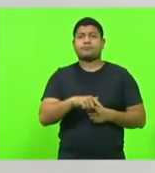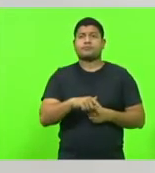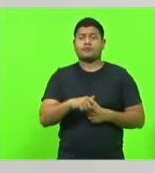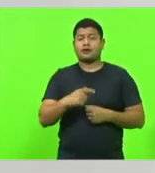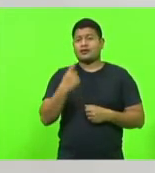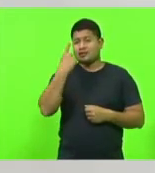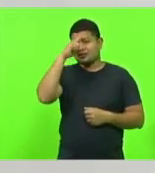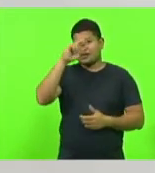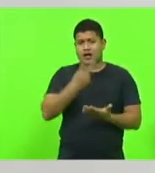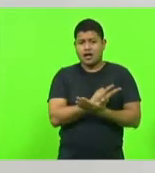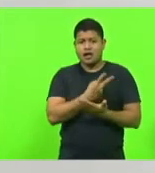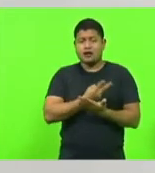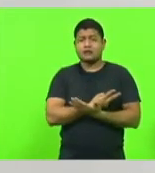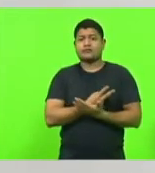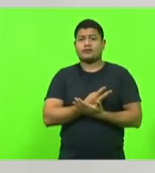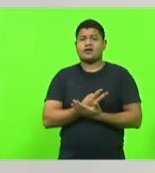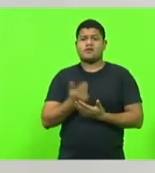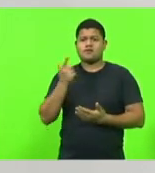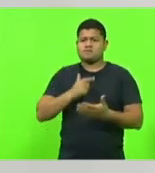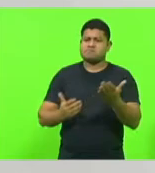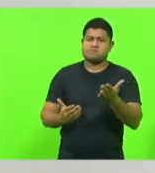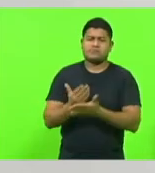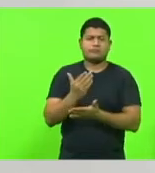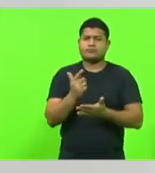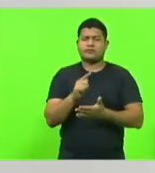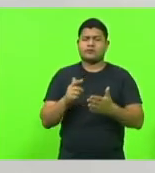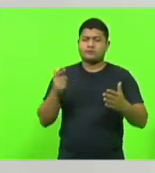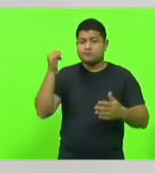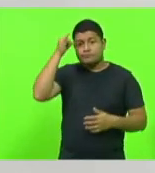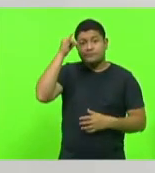não prosperar. Infelizmente, eu pensei